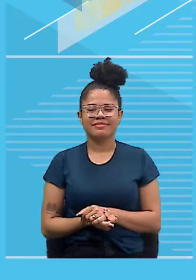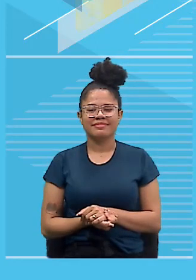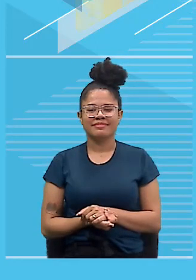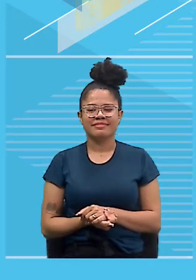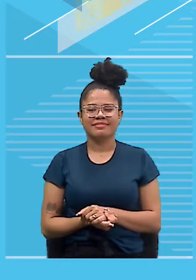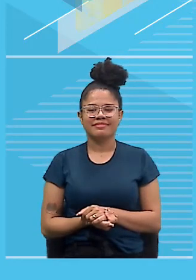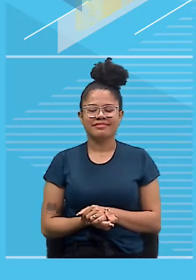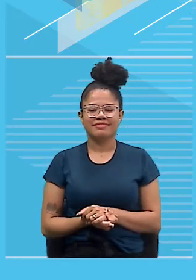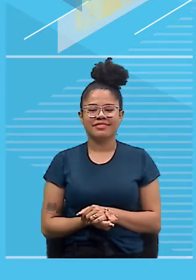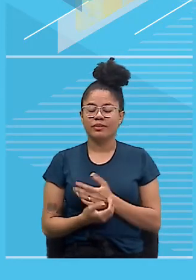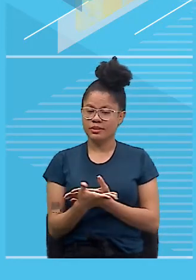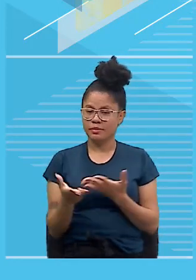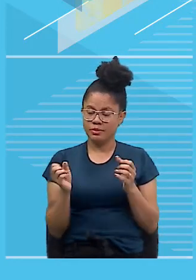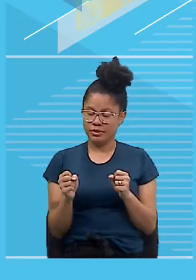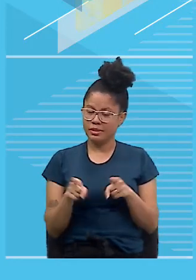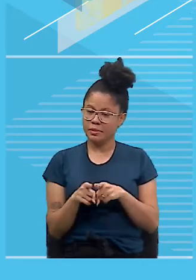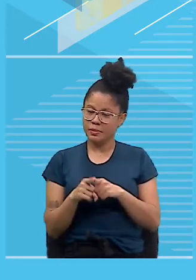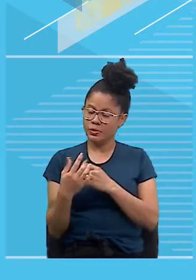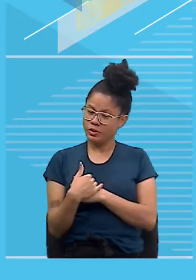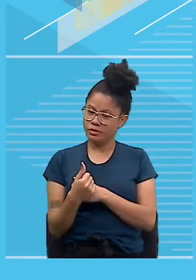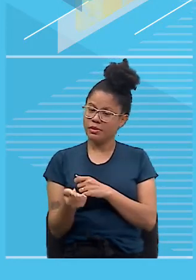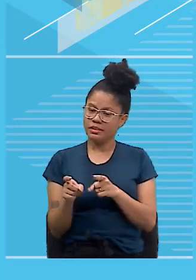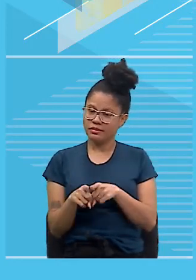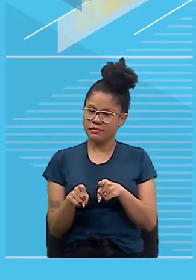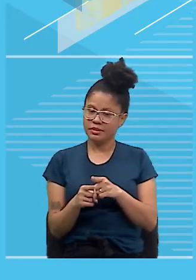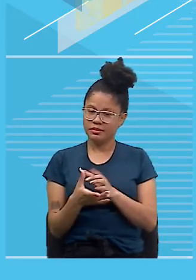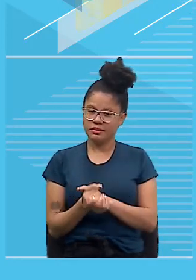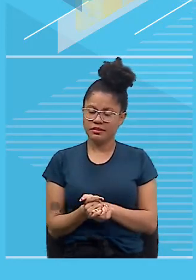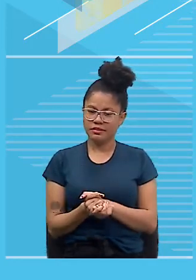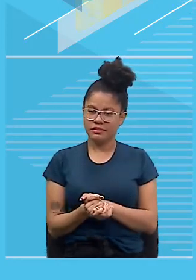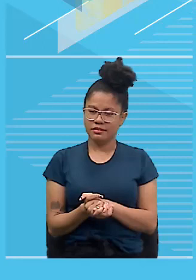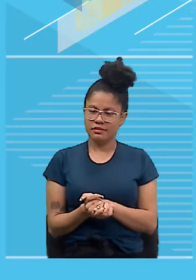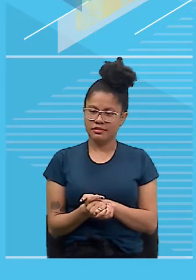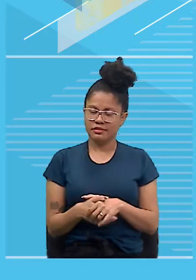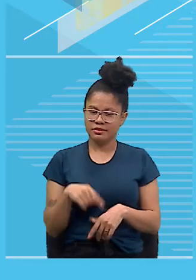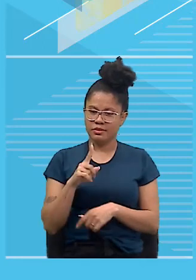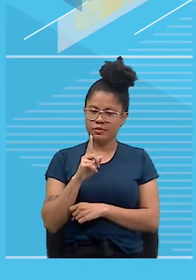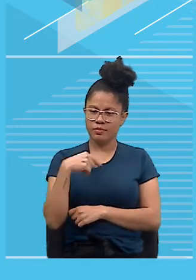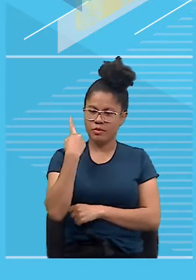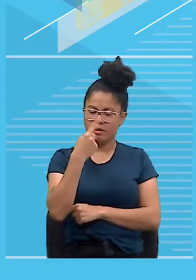Adriana você deveria também fazer o convite Adriana né é só uma hora de viagem eu vi aqui Miguel